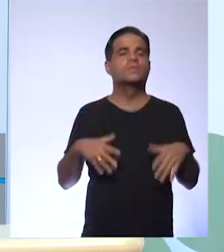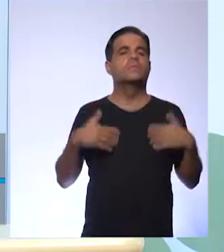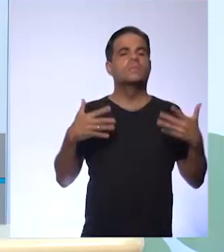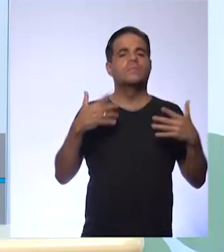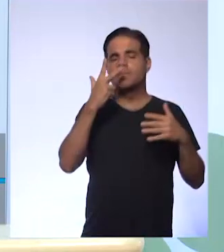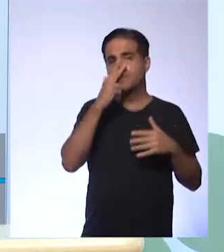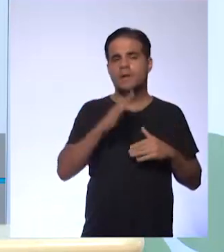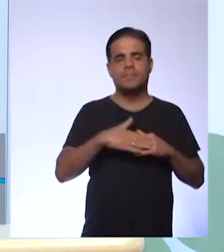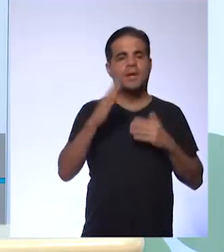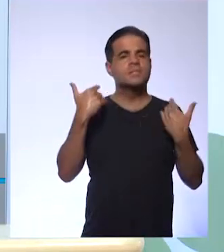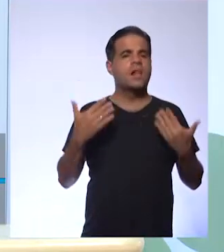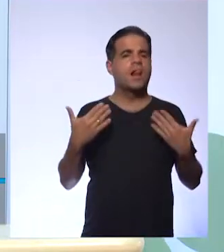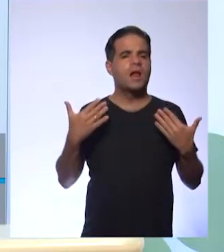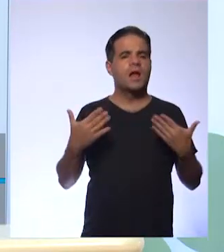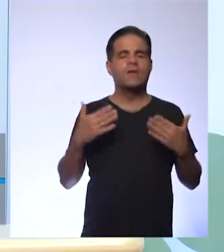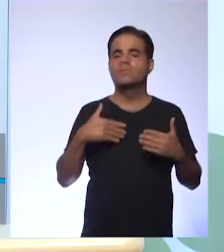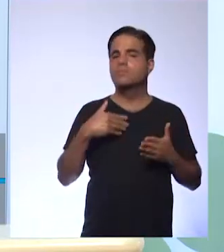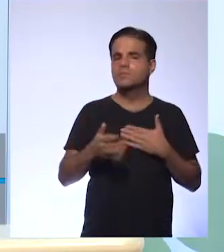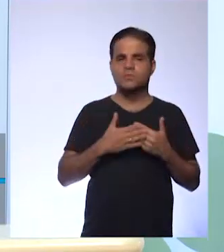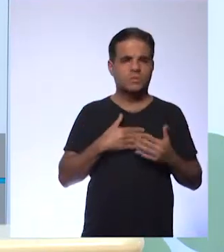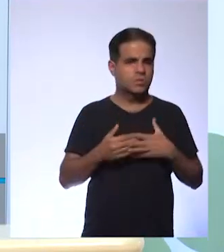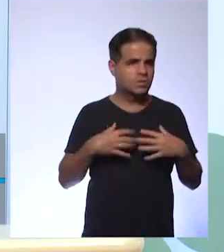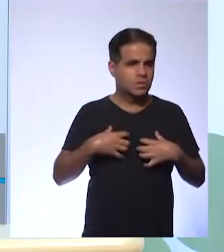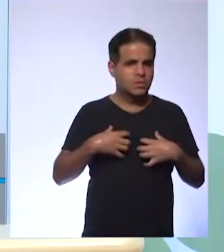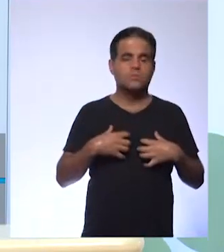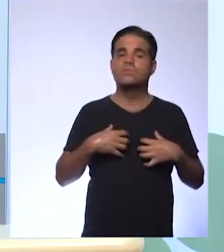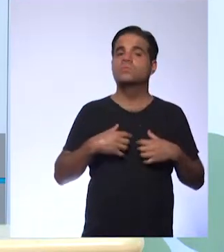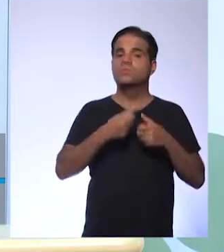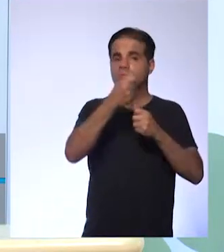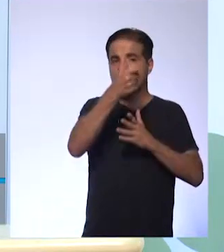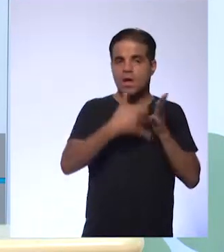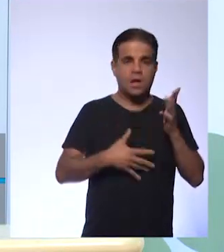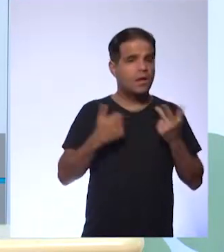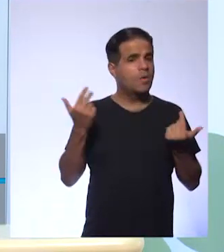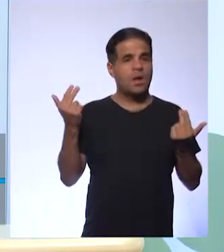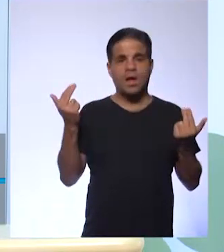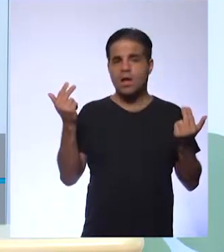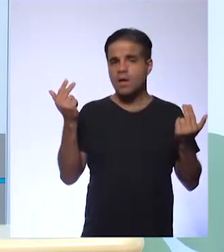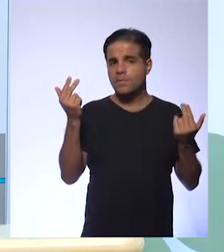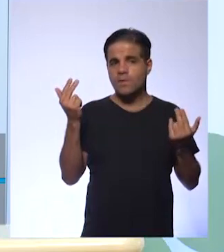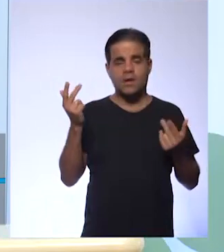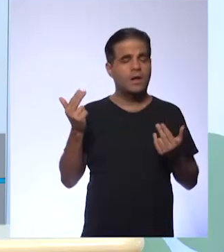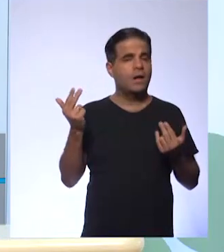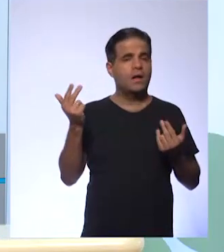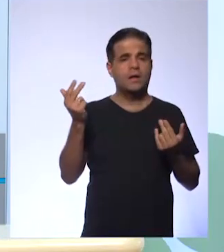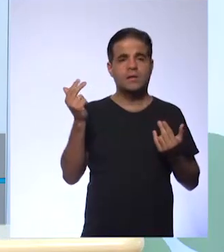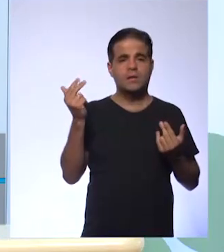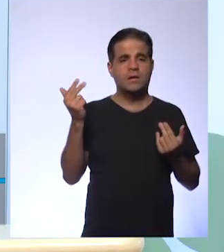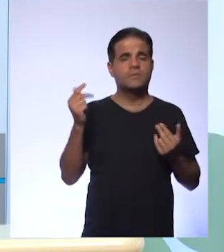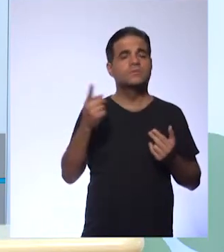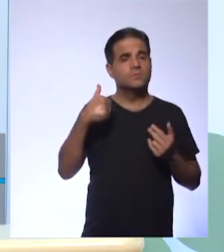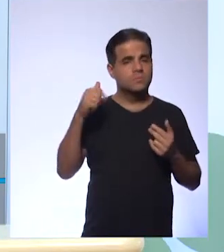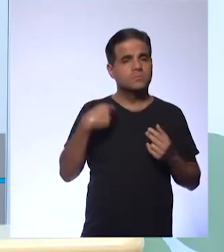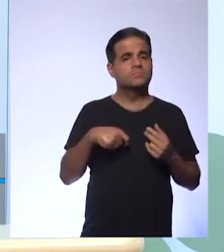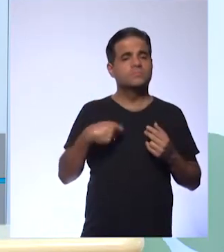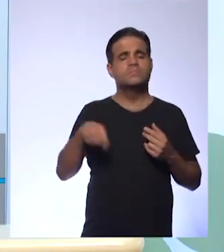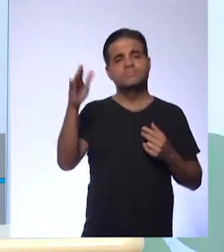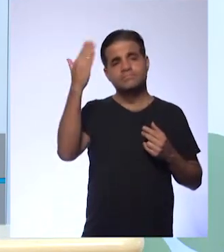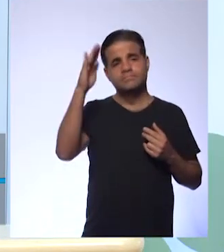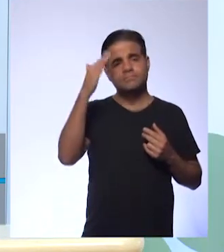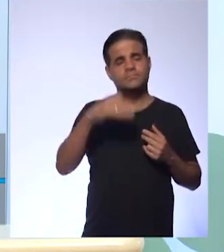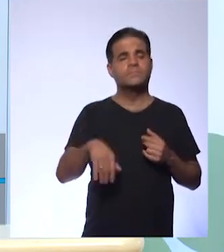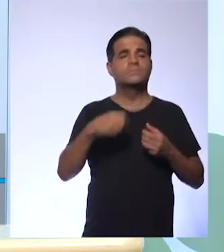parece que foi um pouco mais leve. Mas, de qualquer forma, o que está escrito é o mesmo. Né? E a gente tem que entender que